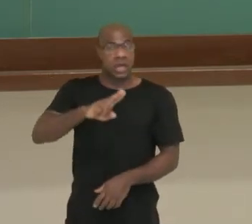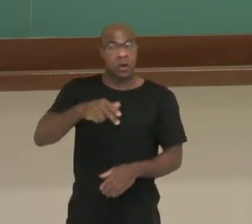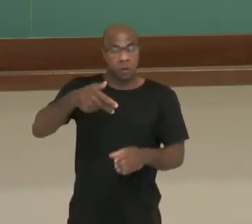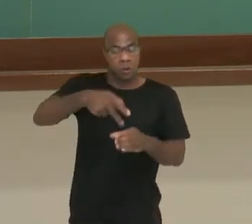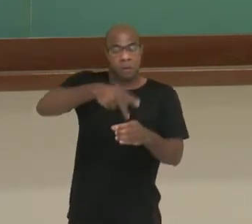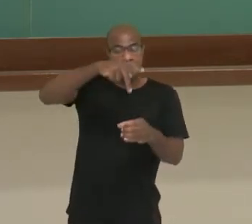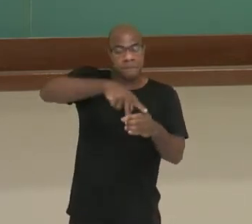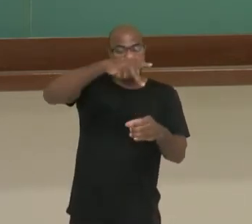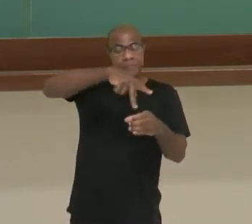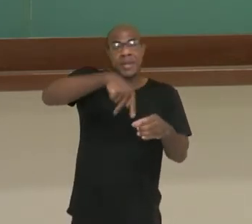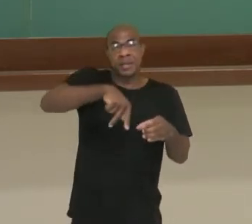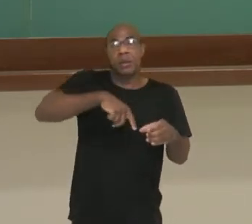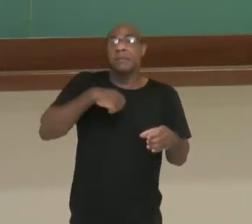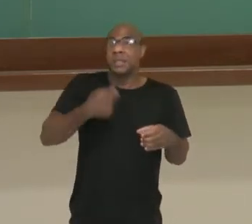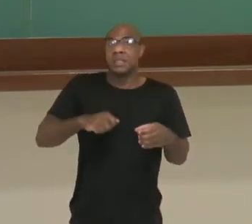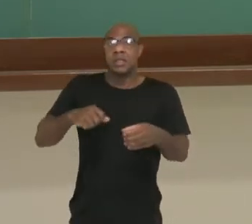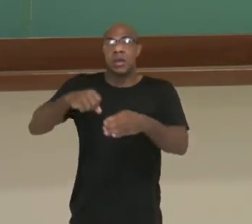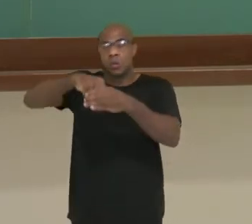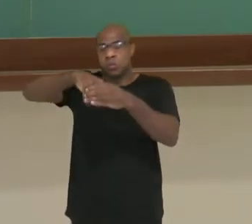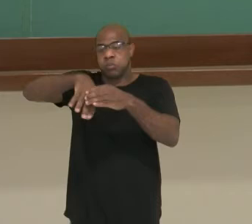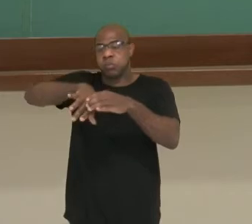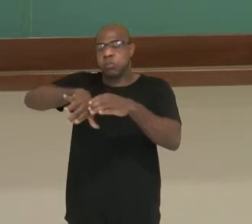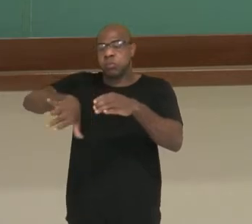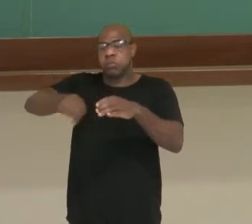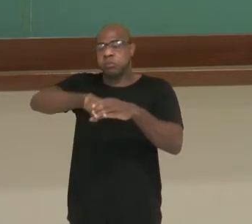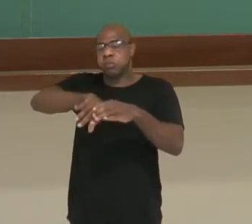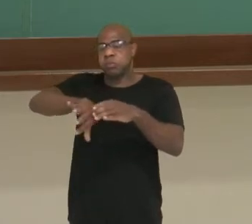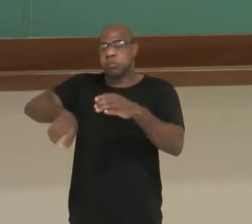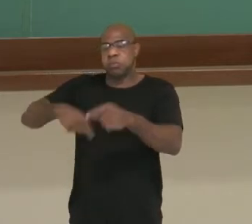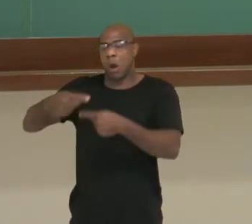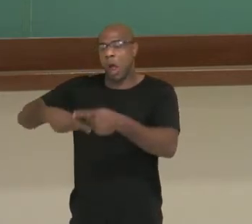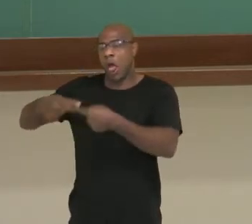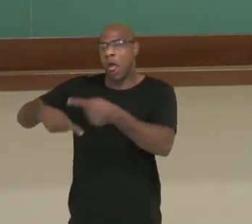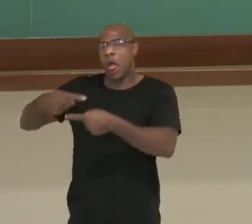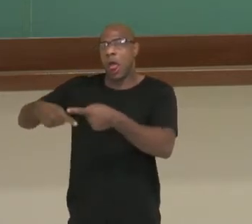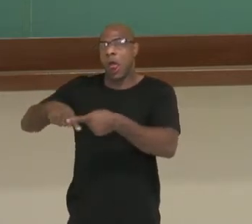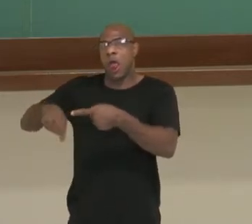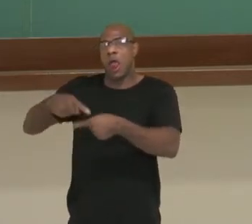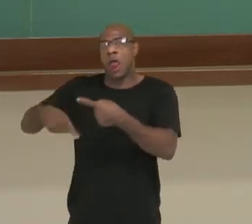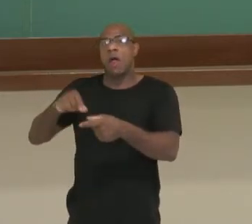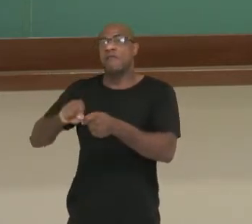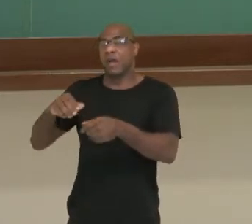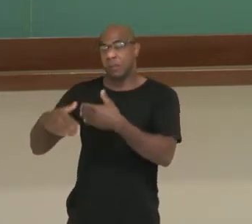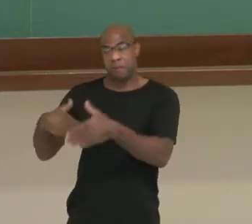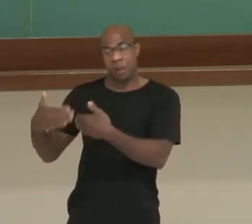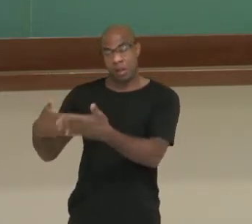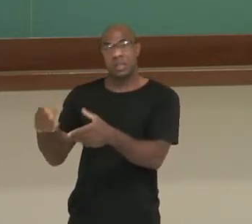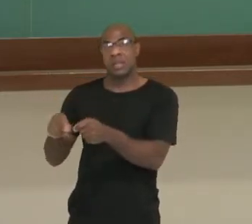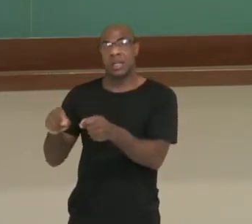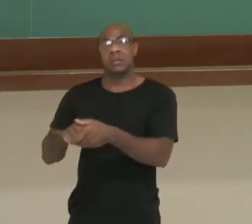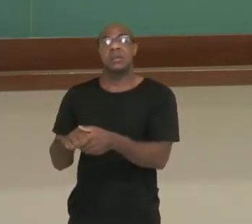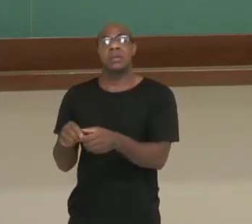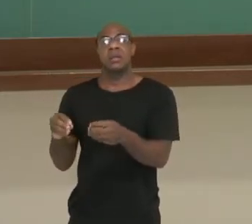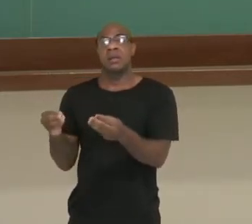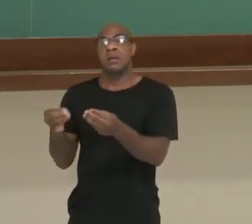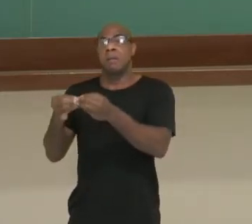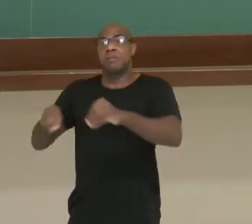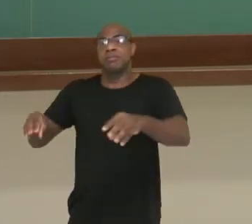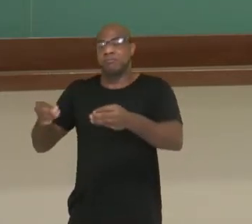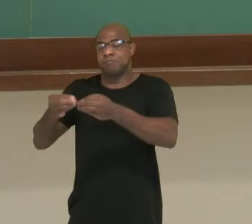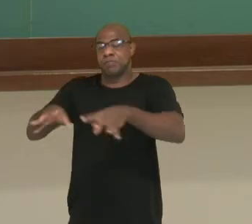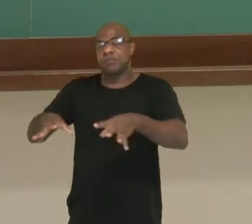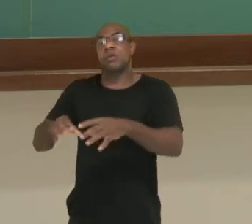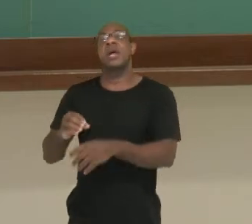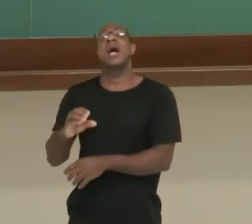seja submetido a um processo de refino. E as refinarias realizam este processo por meio da quebra das cadeias de